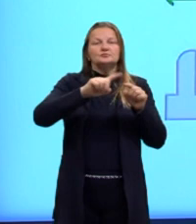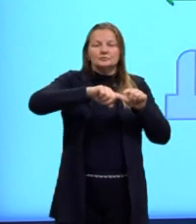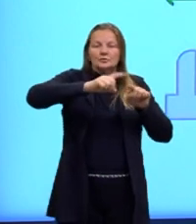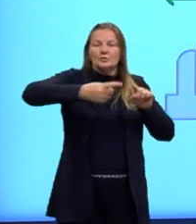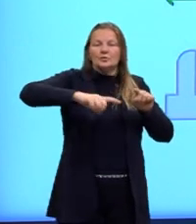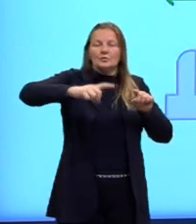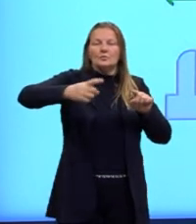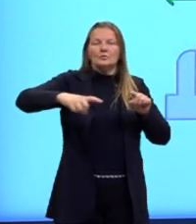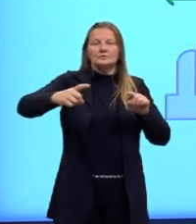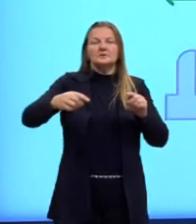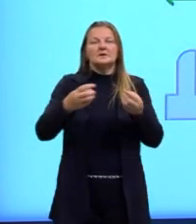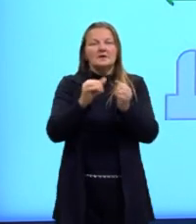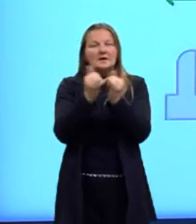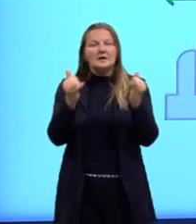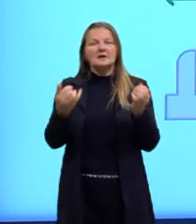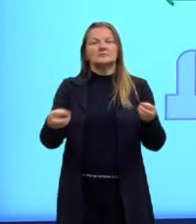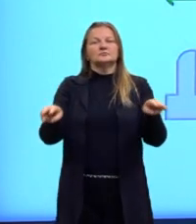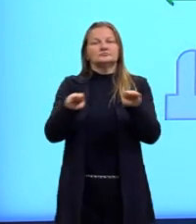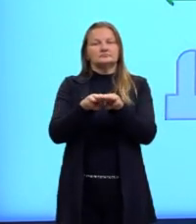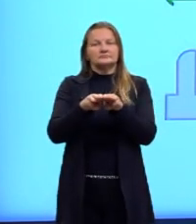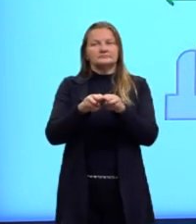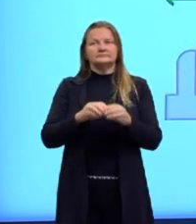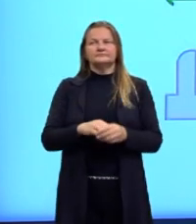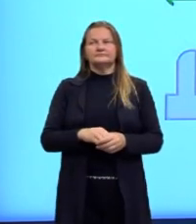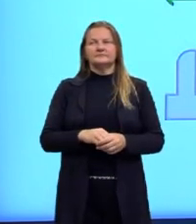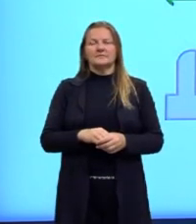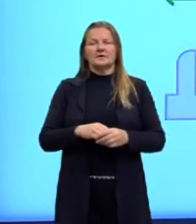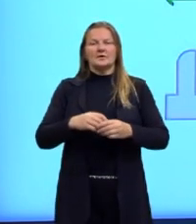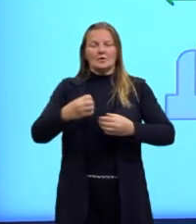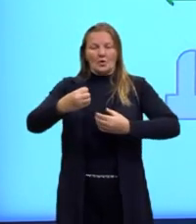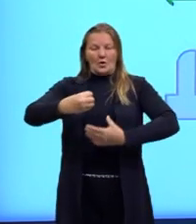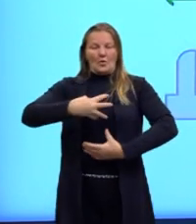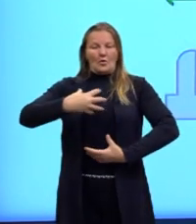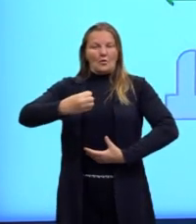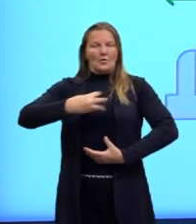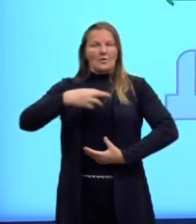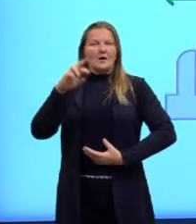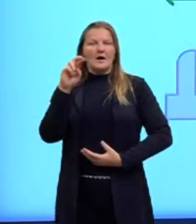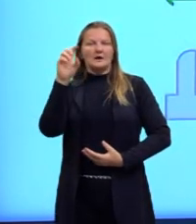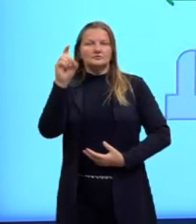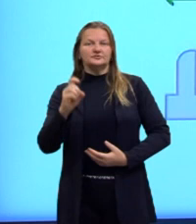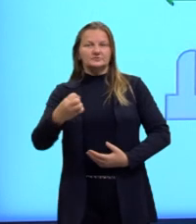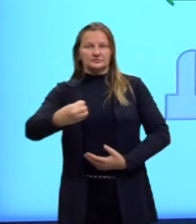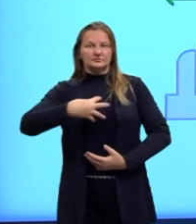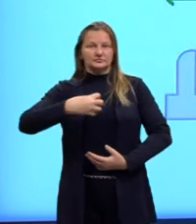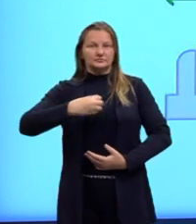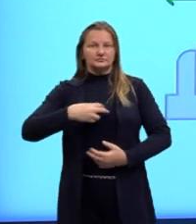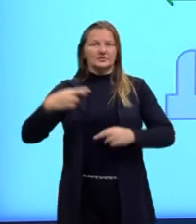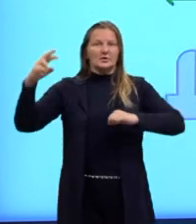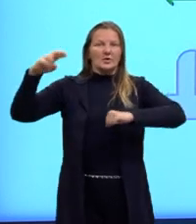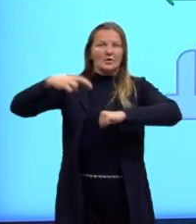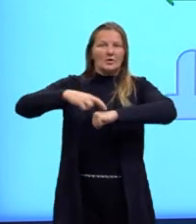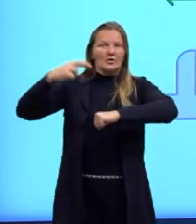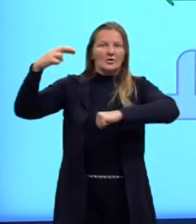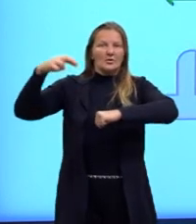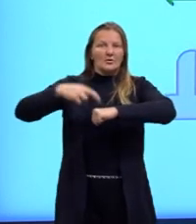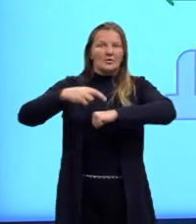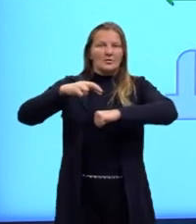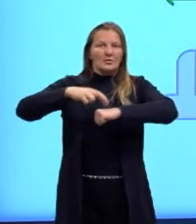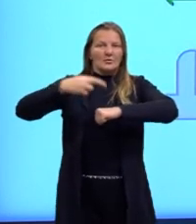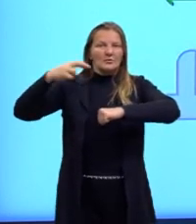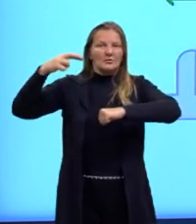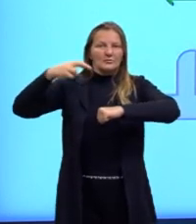onda eletromagnética, tá? A radiografia, então elementos radioativos, eles estão todos relacionados